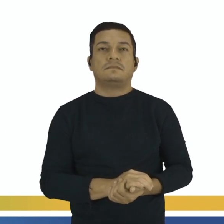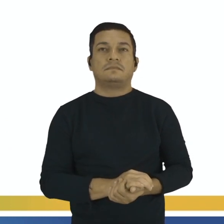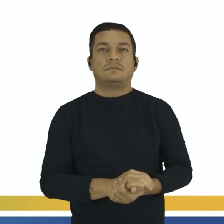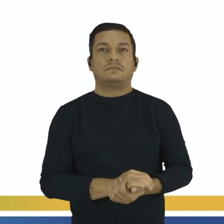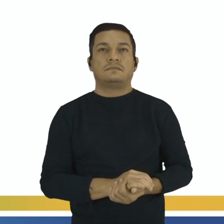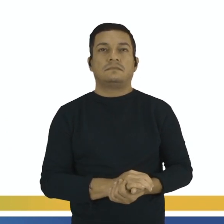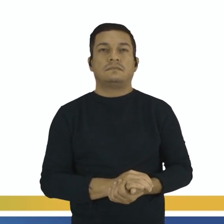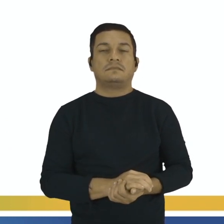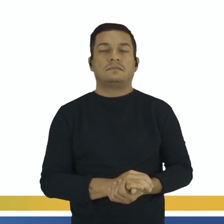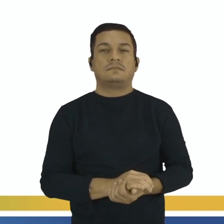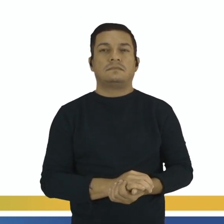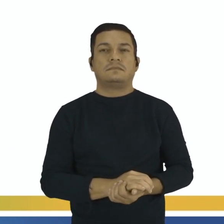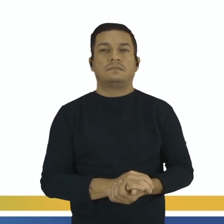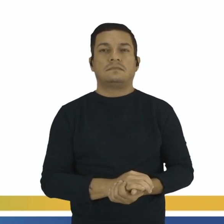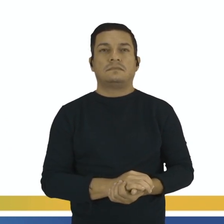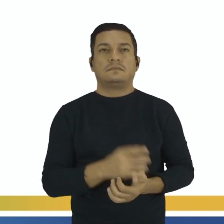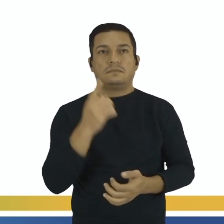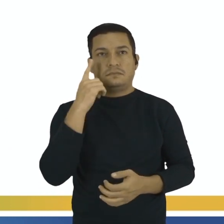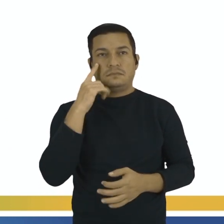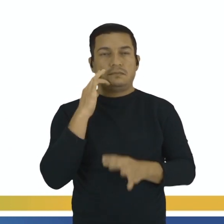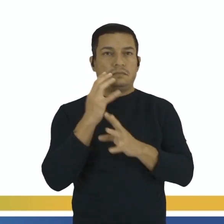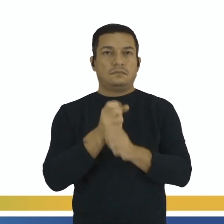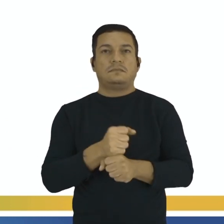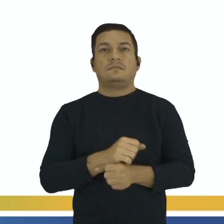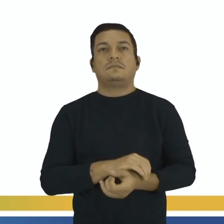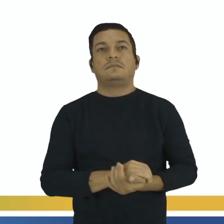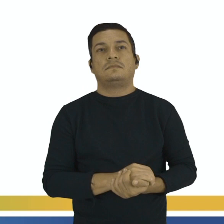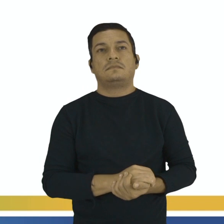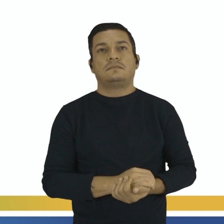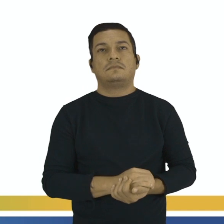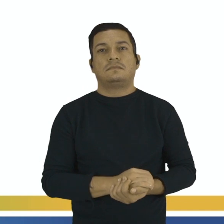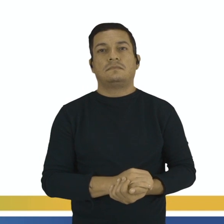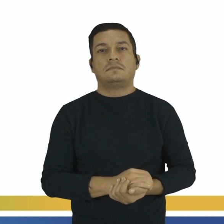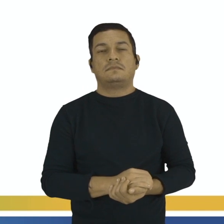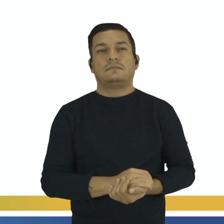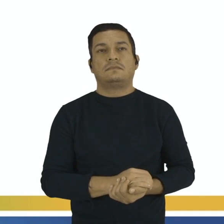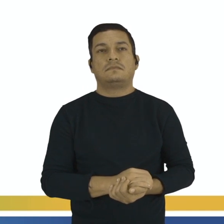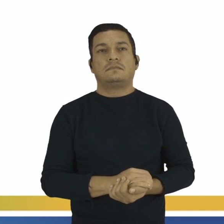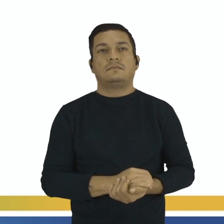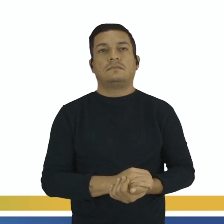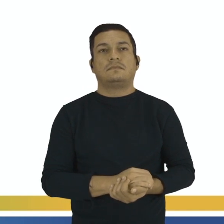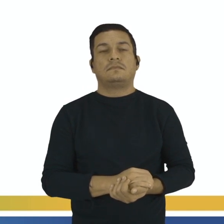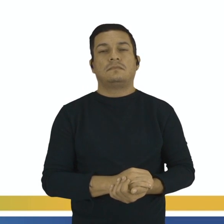Vamos retomar, então, o que nós vimos hoje? Acompanha comigo aqui na tela.